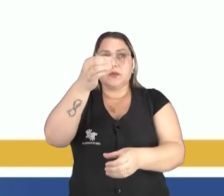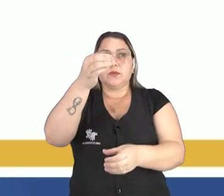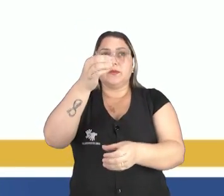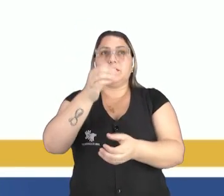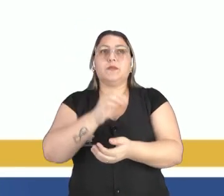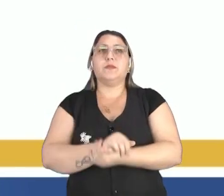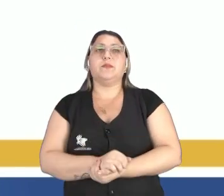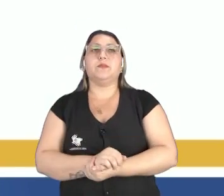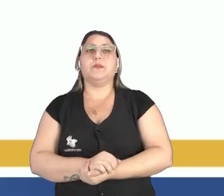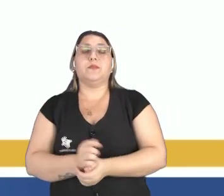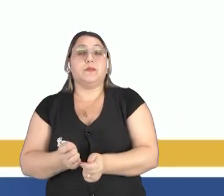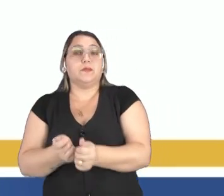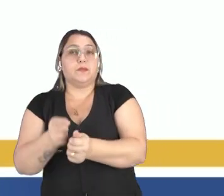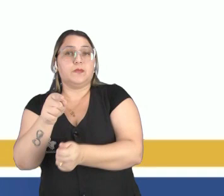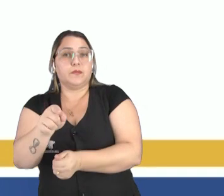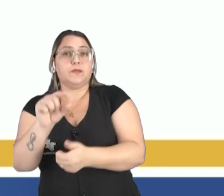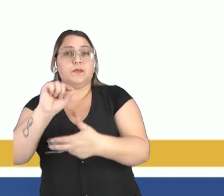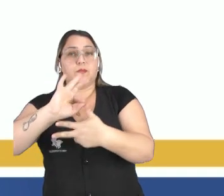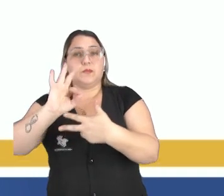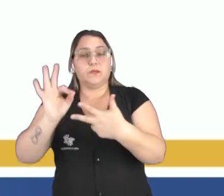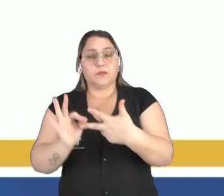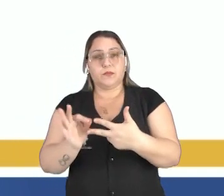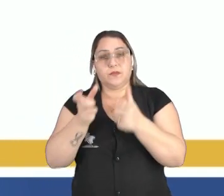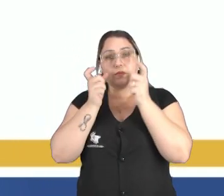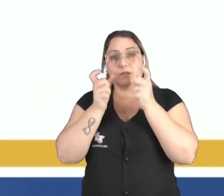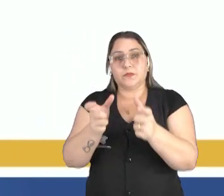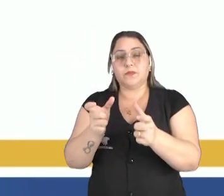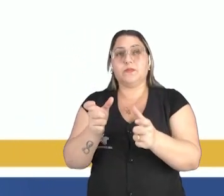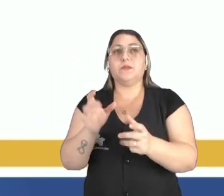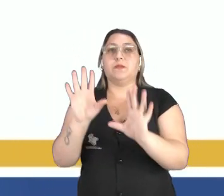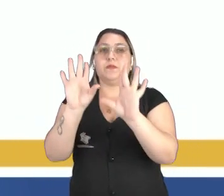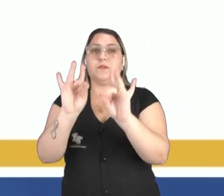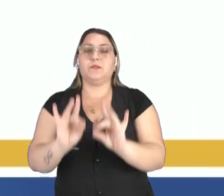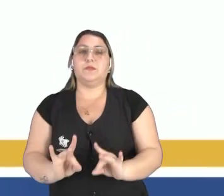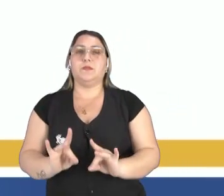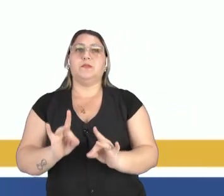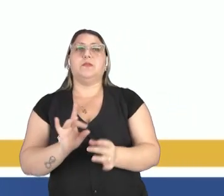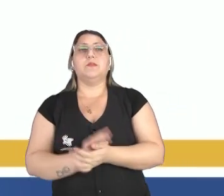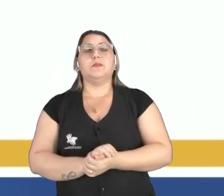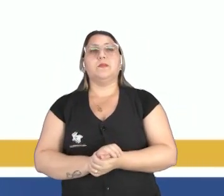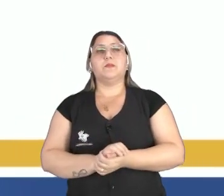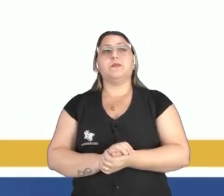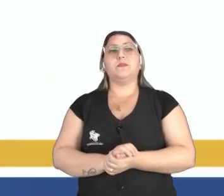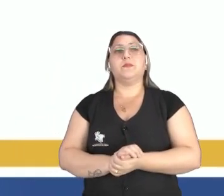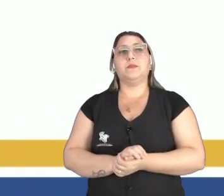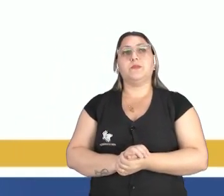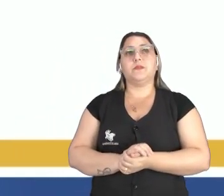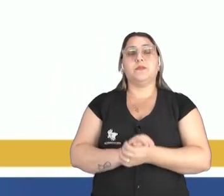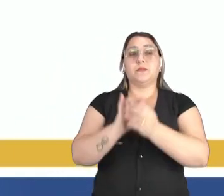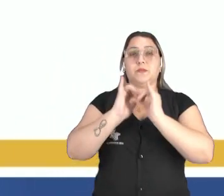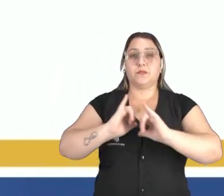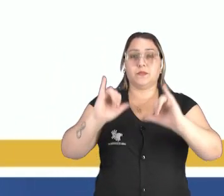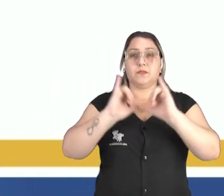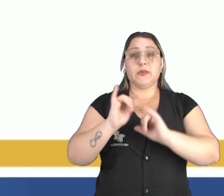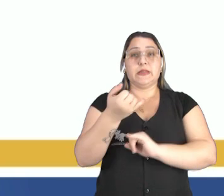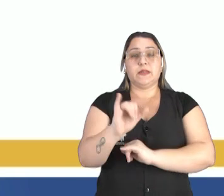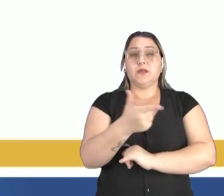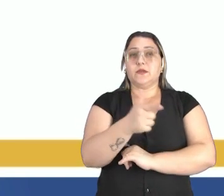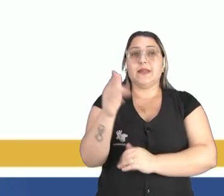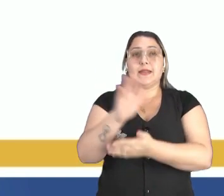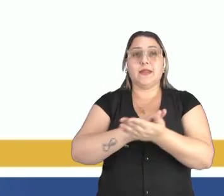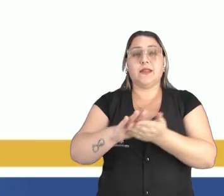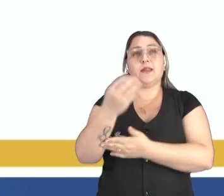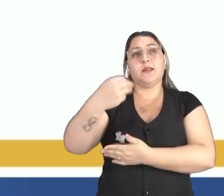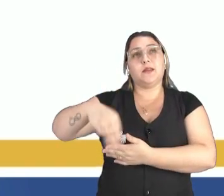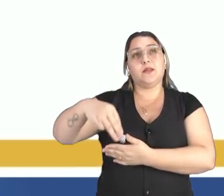matemática, tá? Uma dica para você que vai fazer o Enem. Presta bem atenção nesse detalhe. Os dados da questão, se não tiver nada da